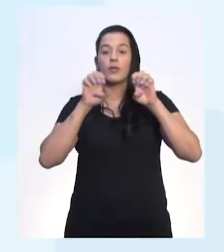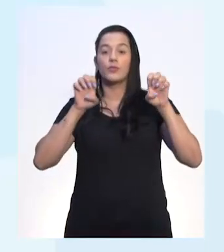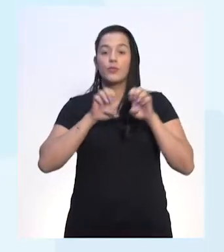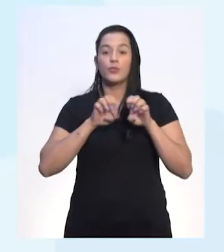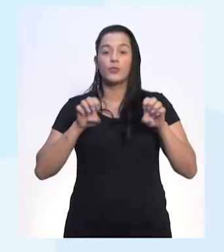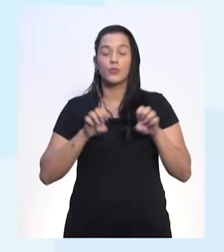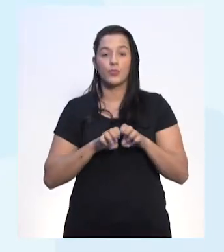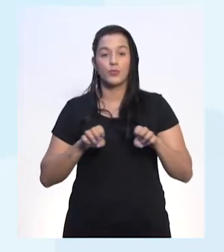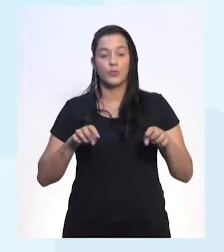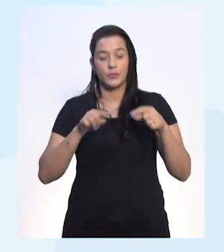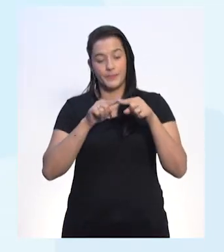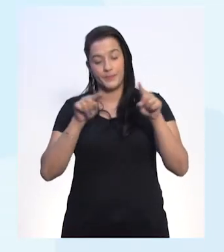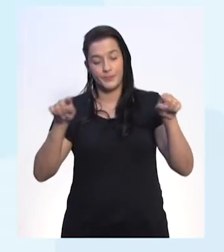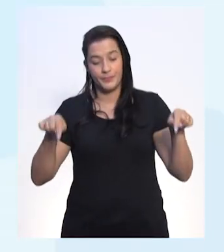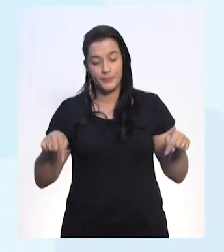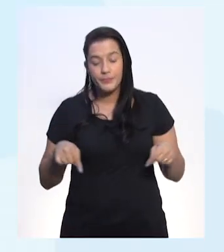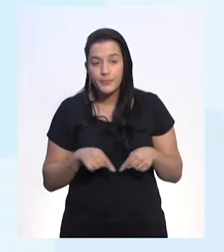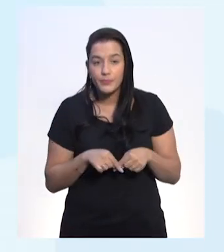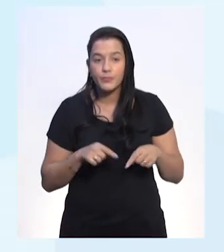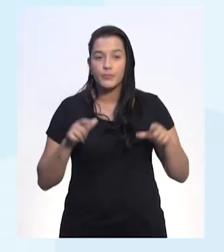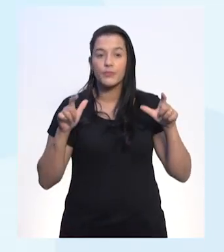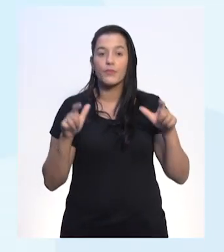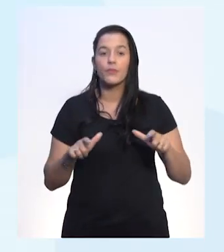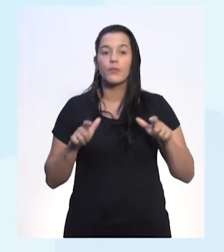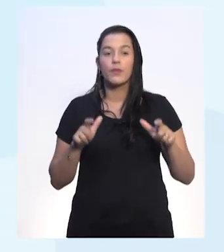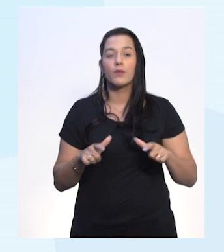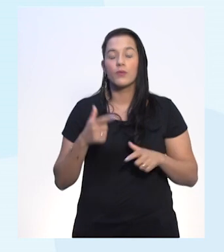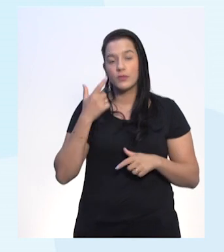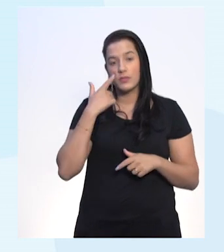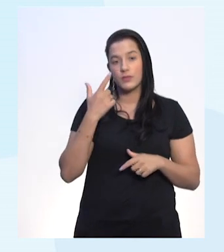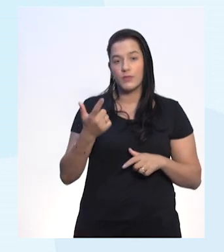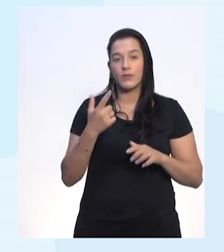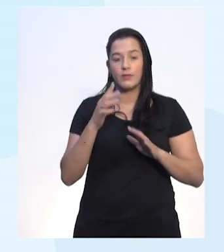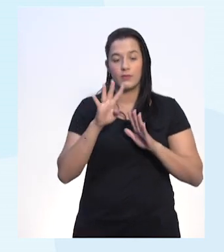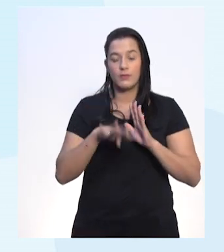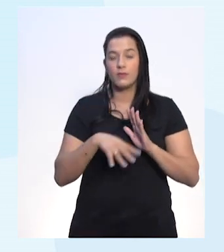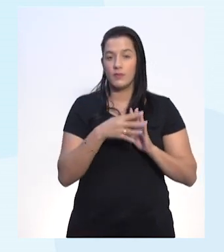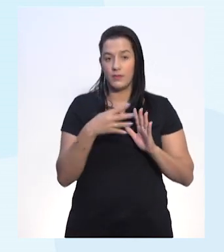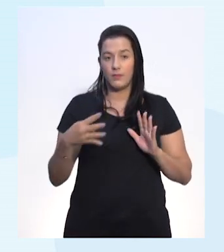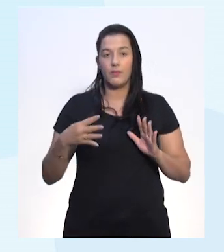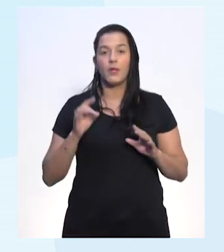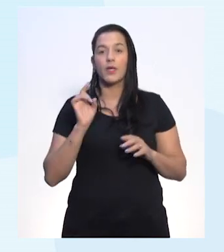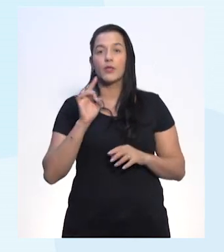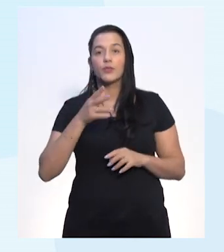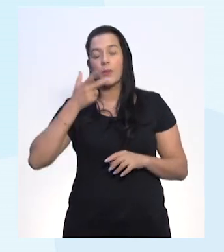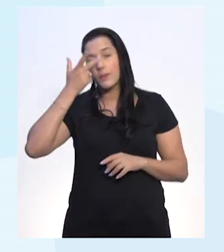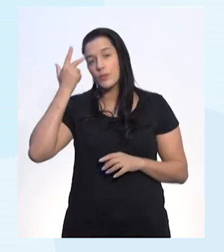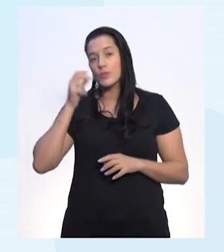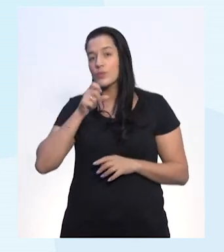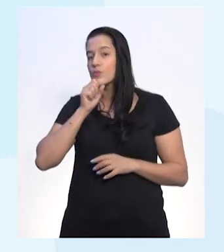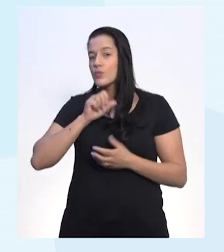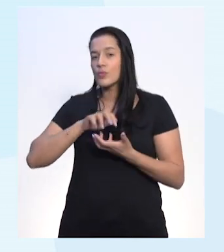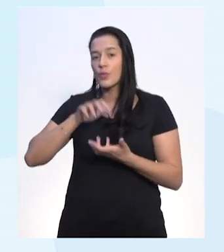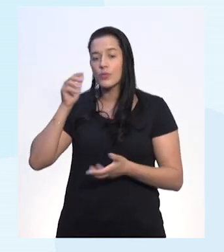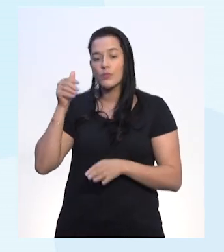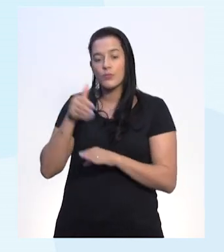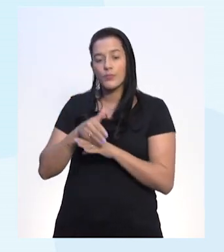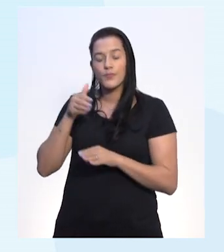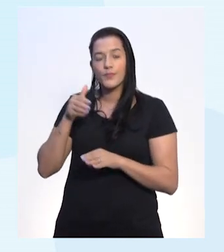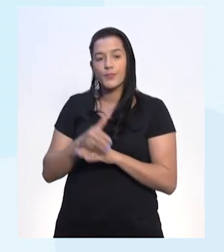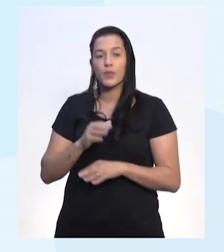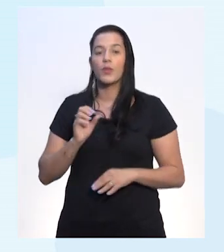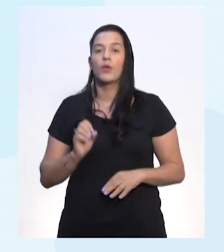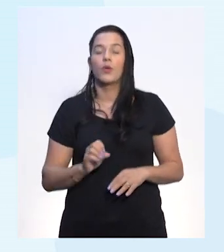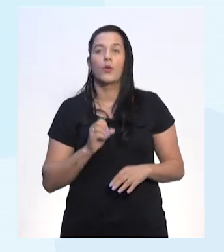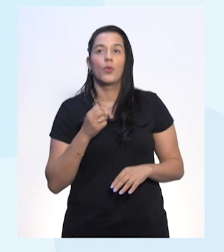tem estrutura. Quando vocês citaram nessa nossa tabela que ela é só frequentada por idosos, ou que ela é só